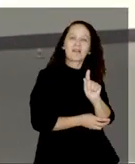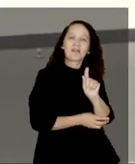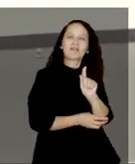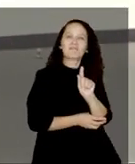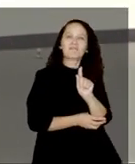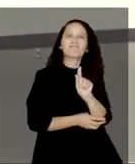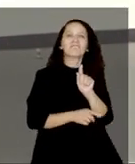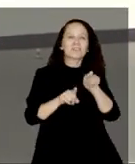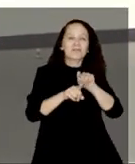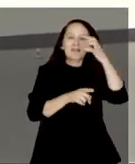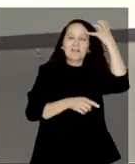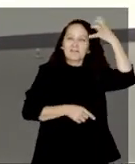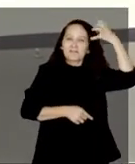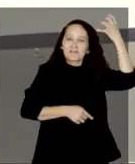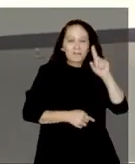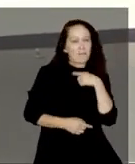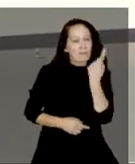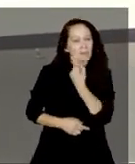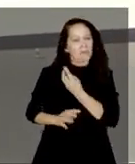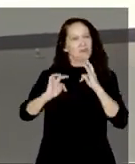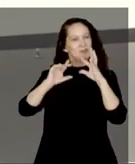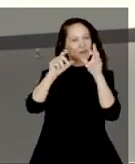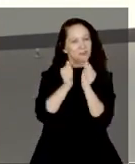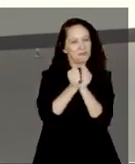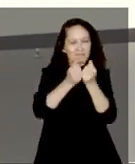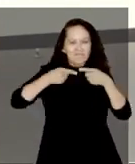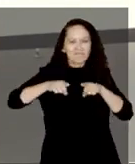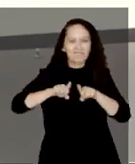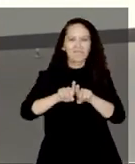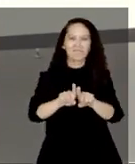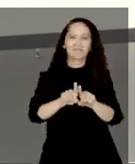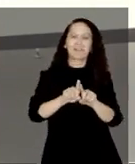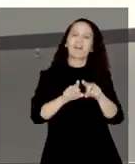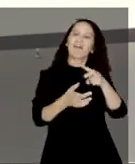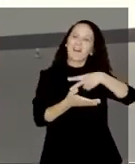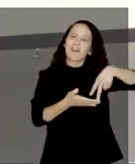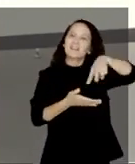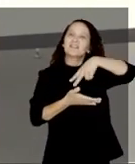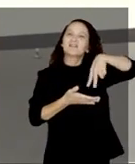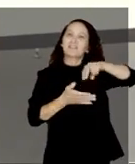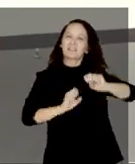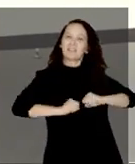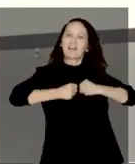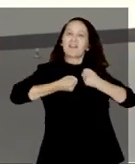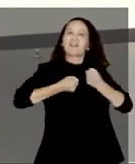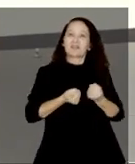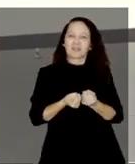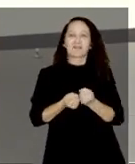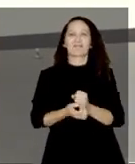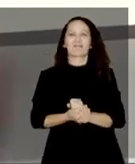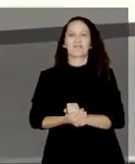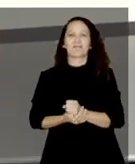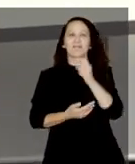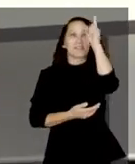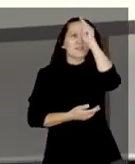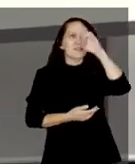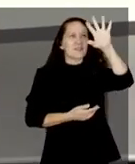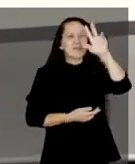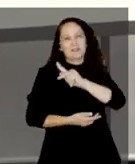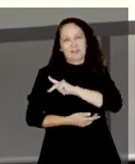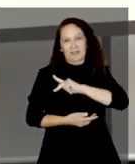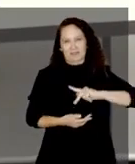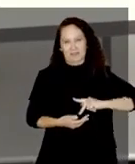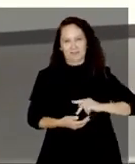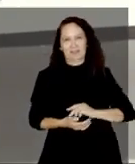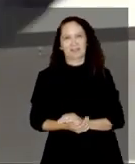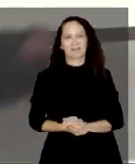aqui, pelo amor de Deus, né, gente? Vamos combinar. Mas deixa eu chamar um companheiro que na ordem aqui, a gente ia chamar ele um pouquinho